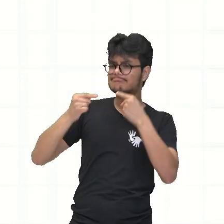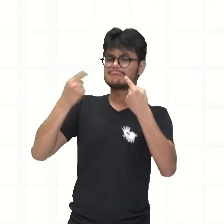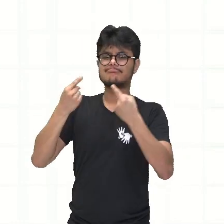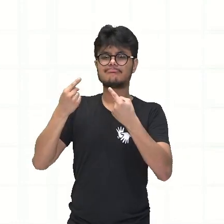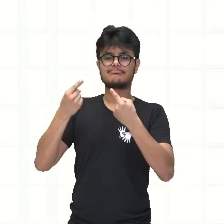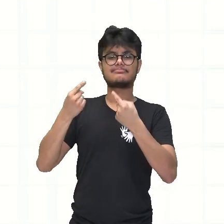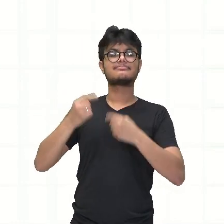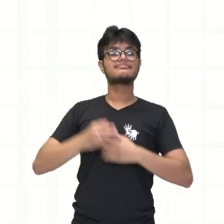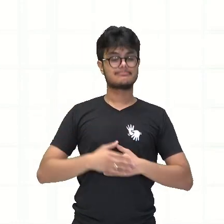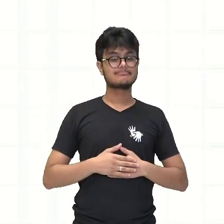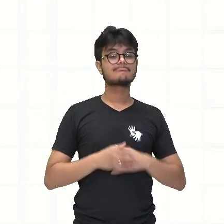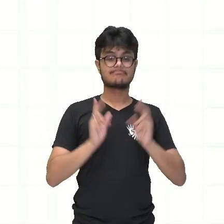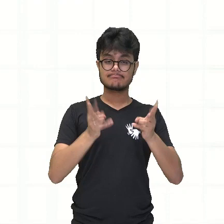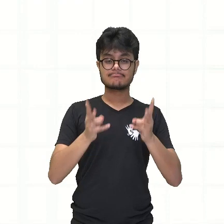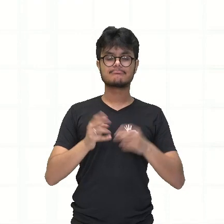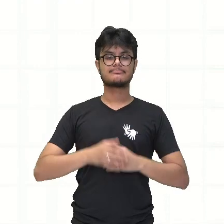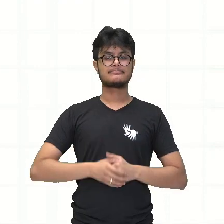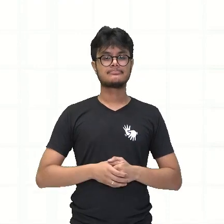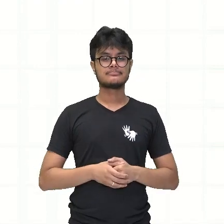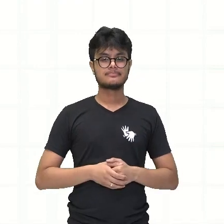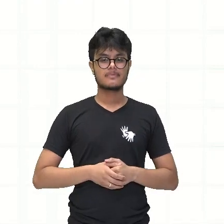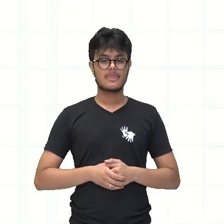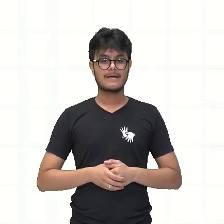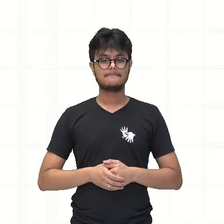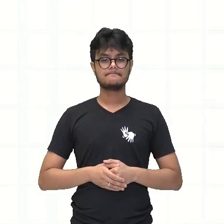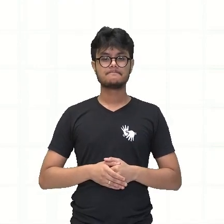micro-organismos. Mas nós temos